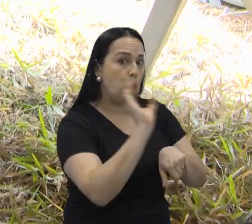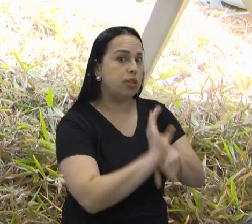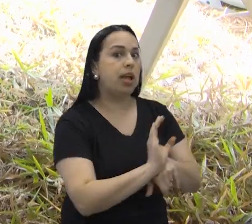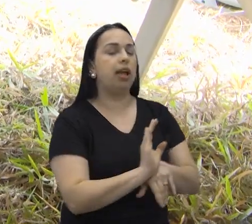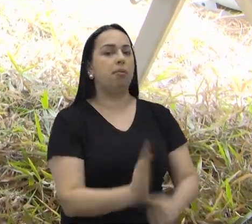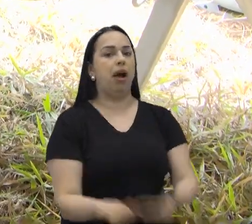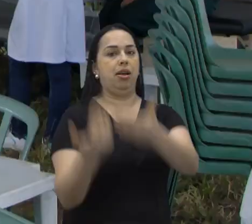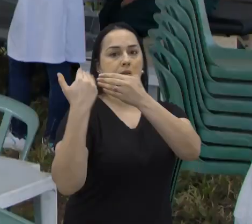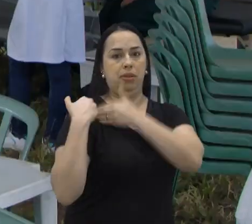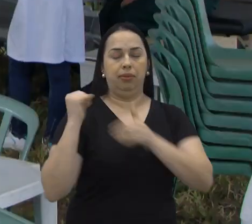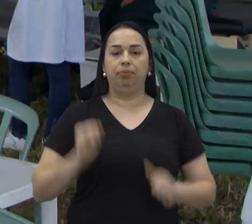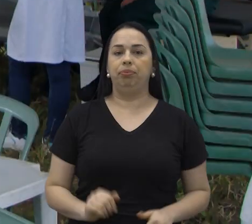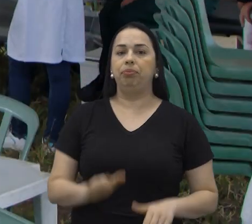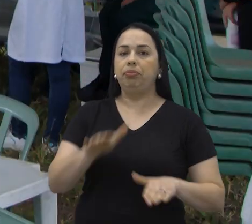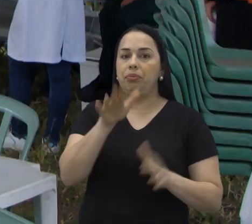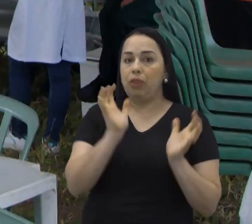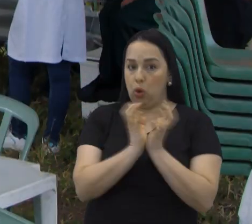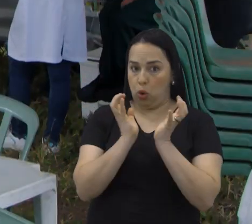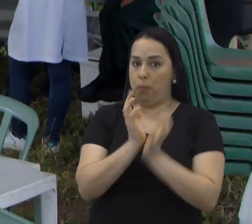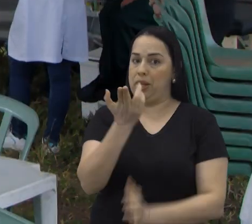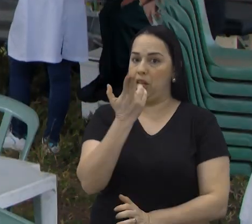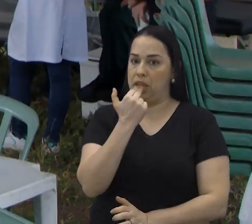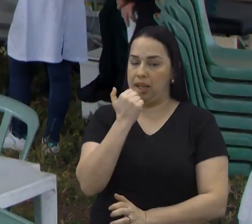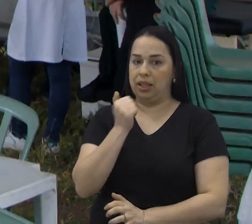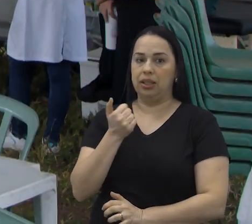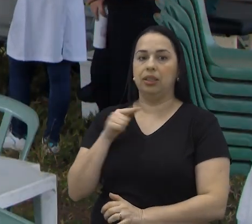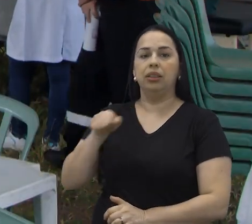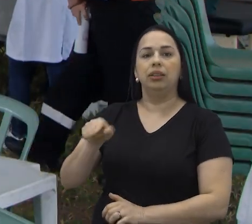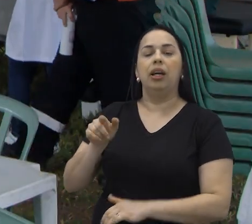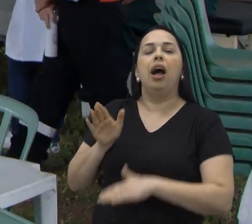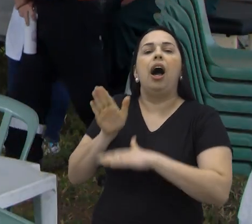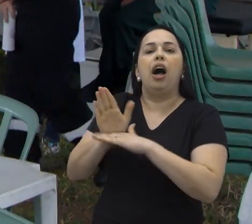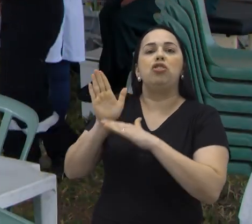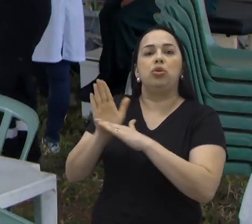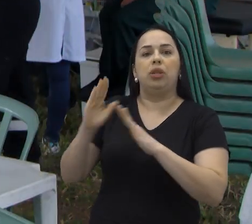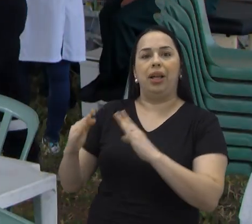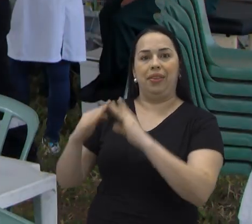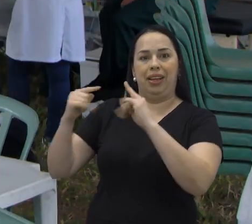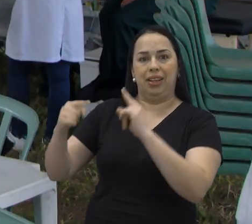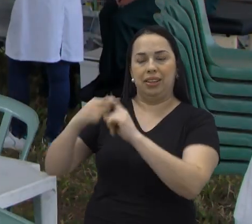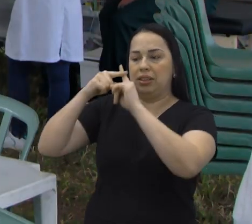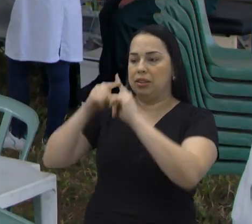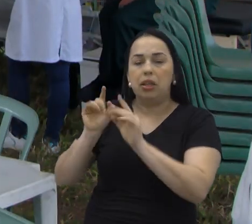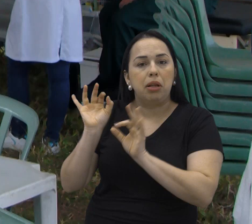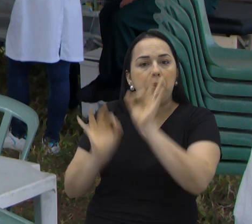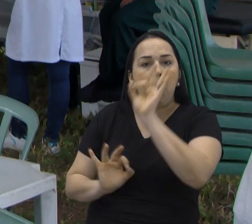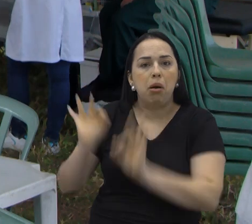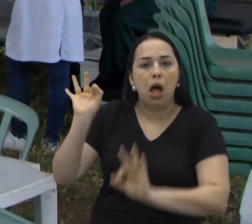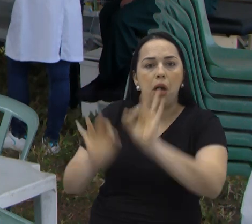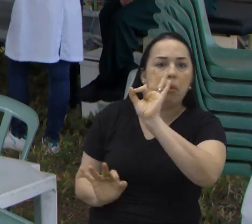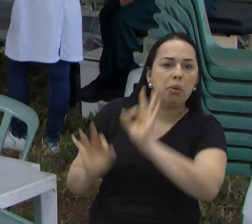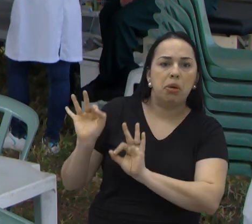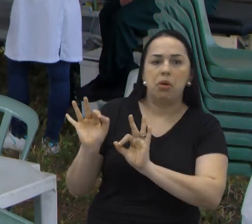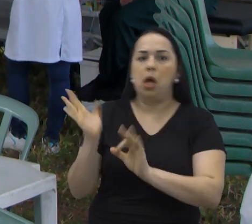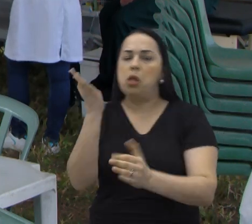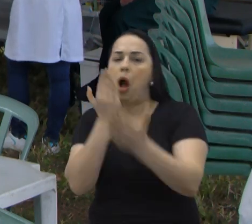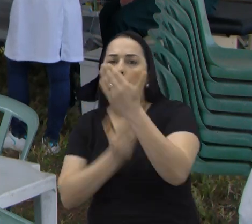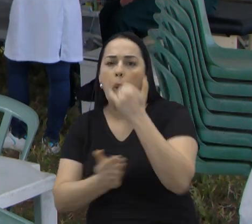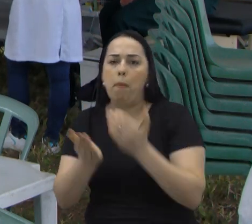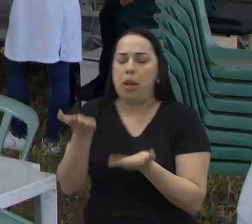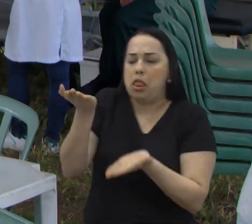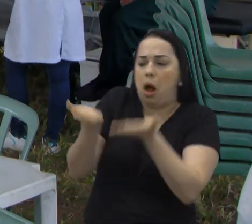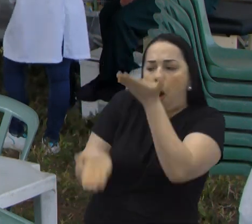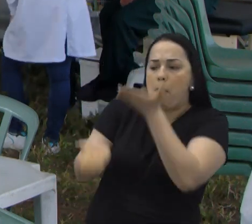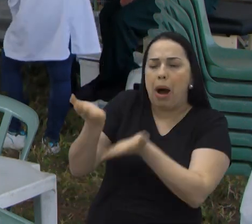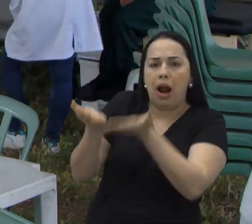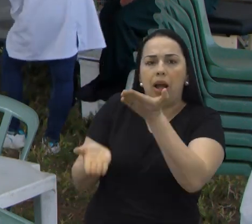função nesse auxílio. A gente tem a parte da nutrição, que está acompanhando ali o pessoal da Igreja São Peregrino a fazer todo o balanceamento